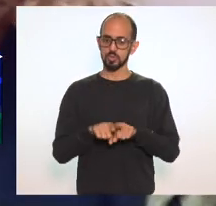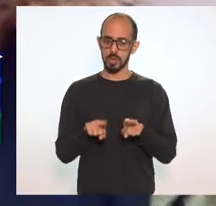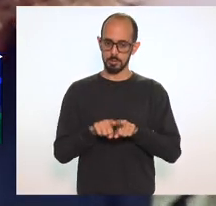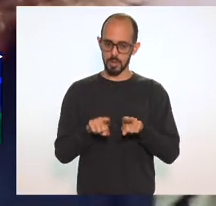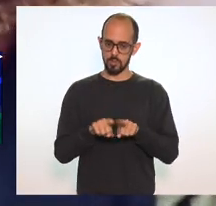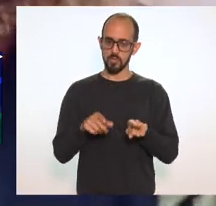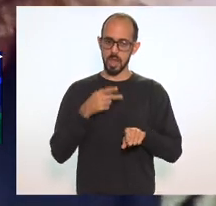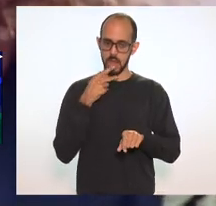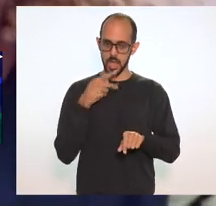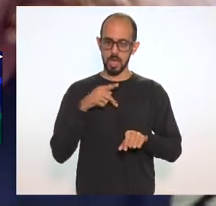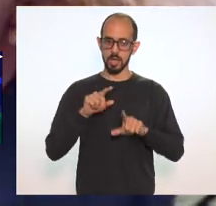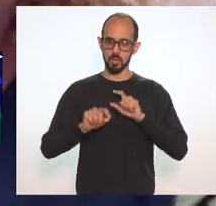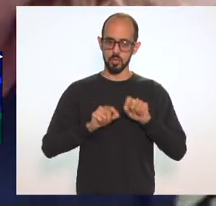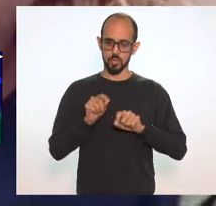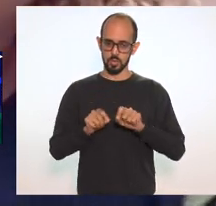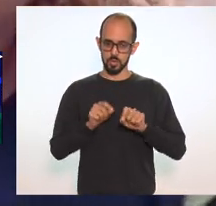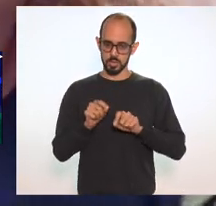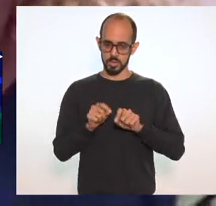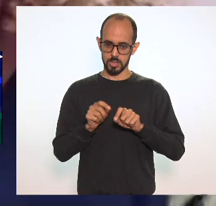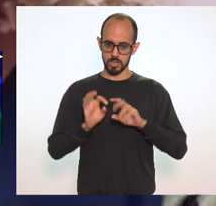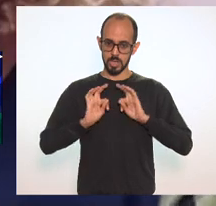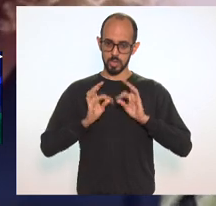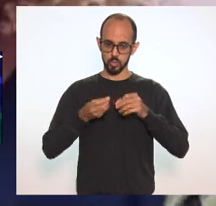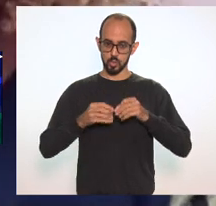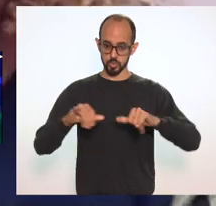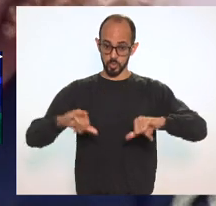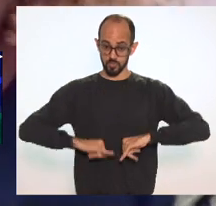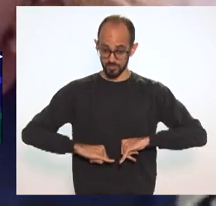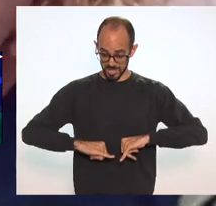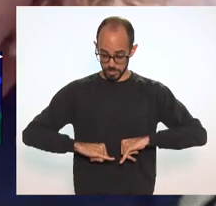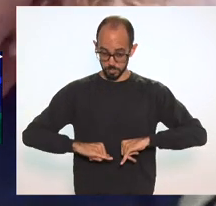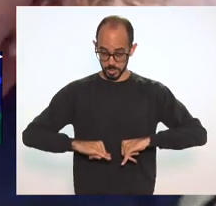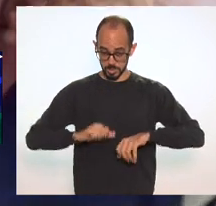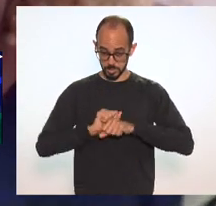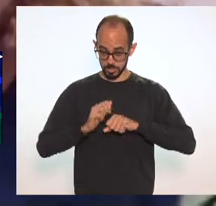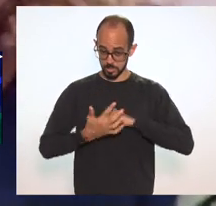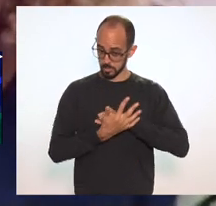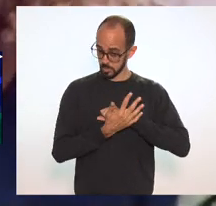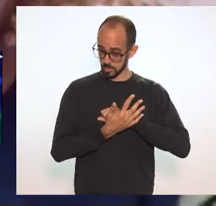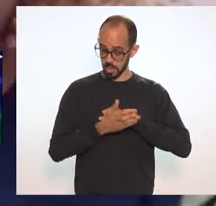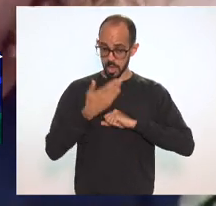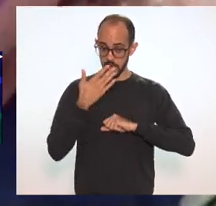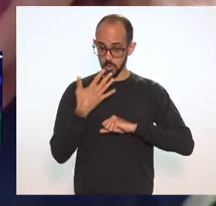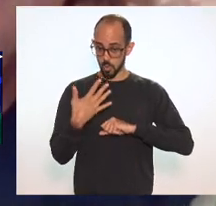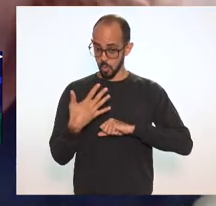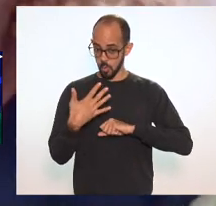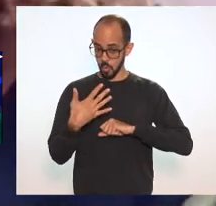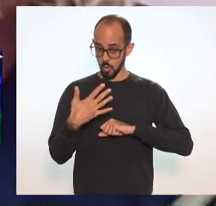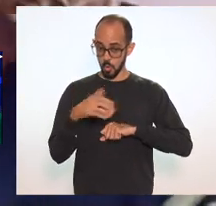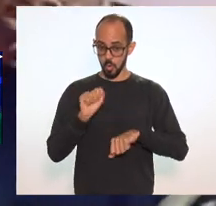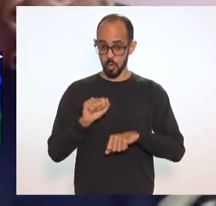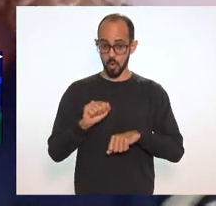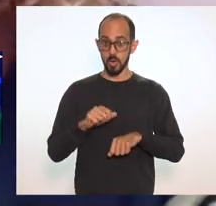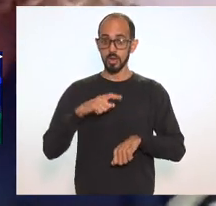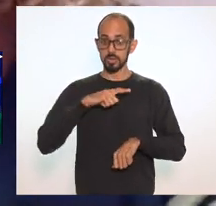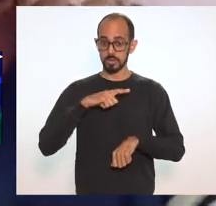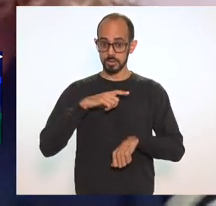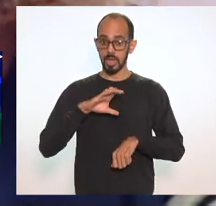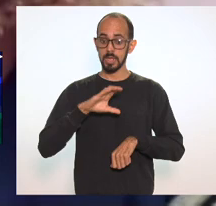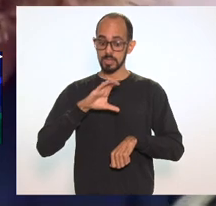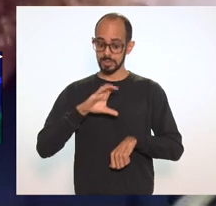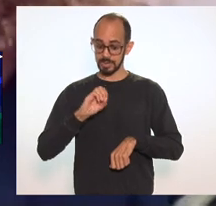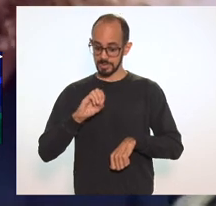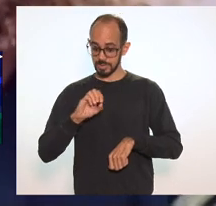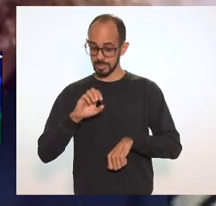que a ele se esqueçam vítimas da convide a cor a Sep a origem dessas pessoas